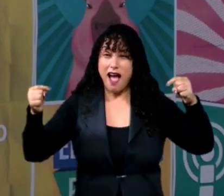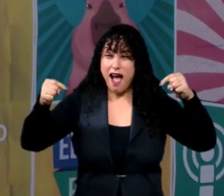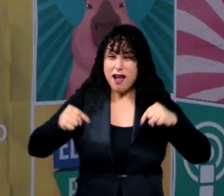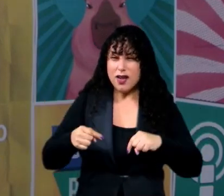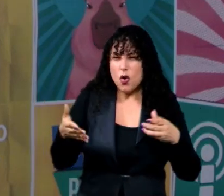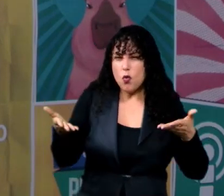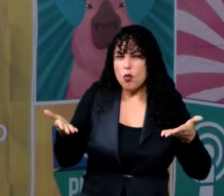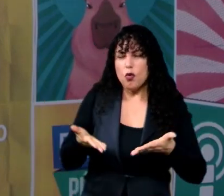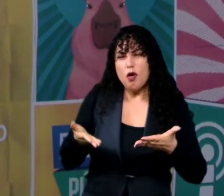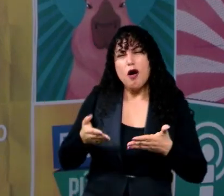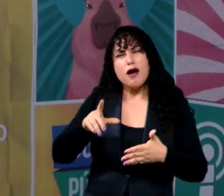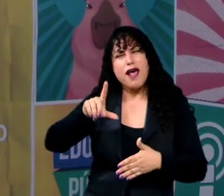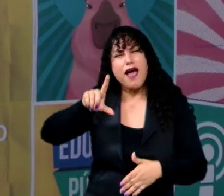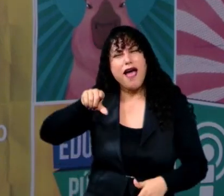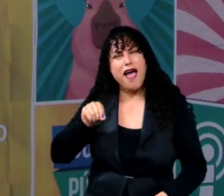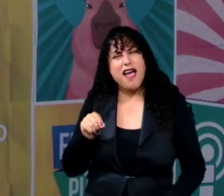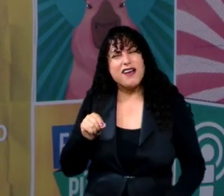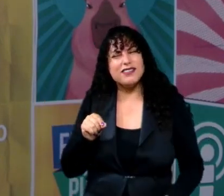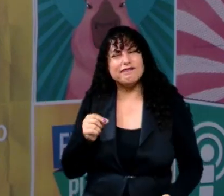ele